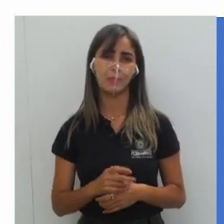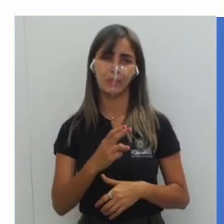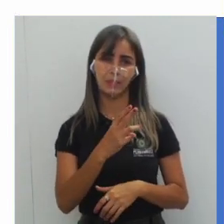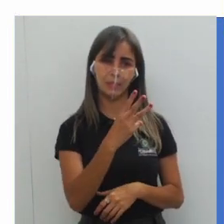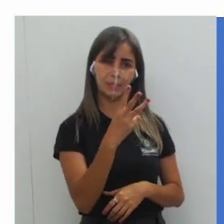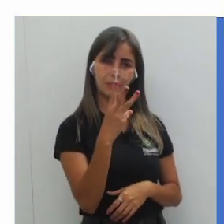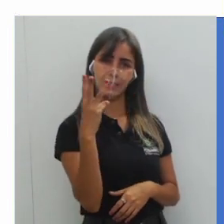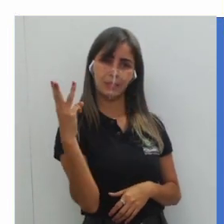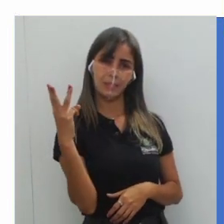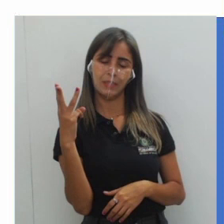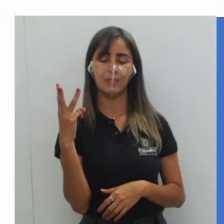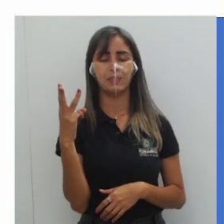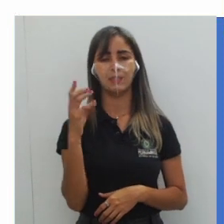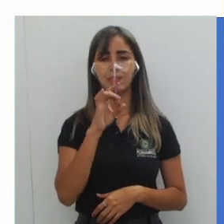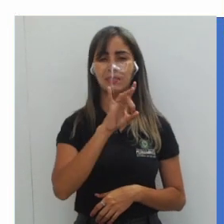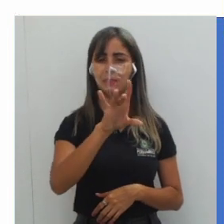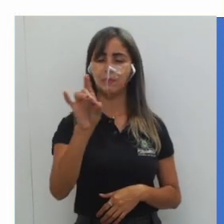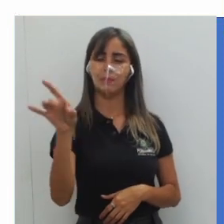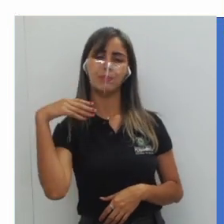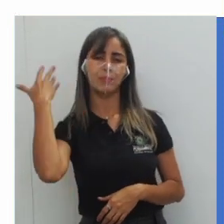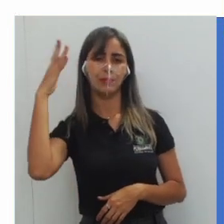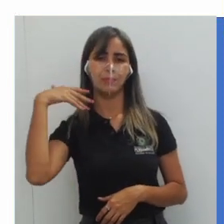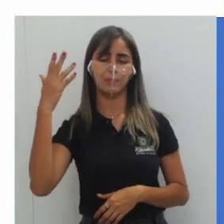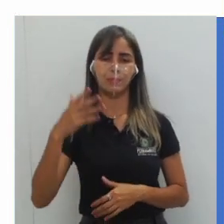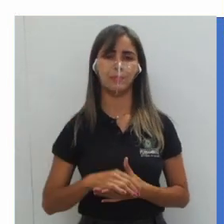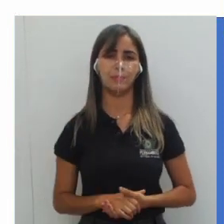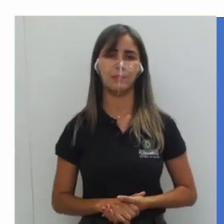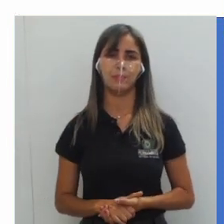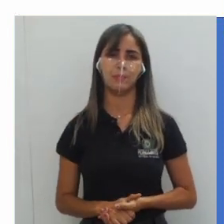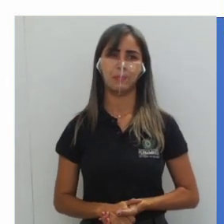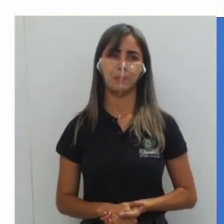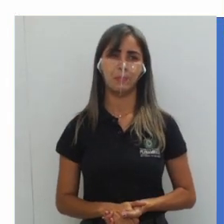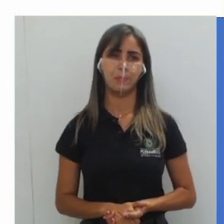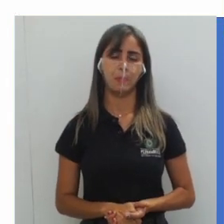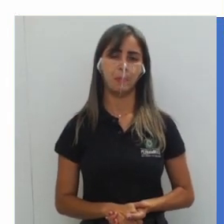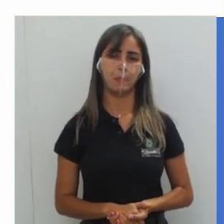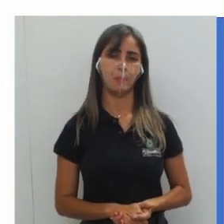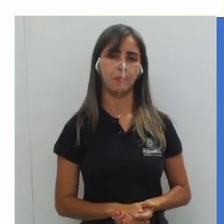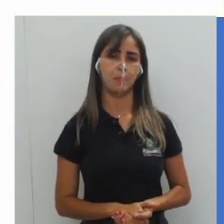esses três estilos musicais. Vamos seguir.